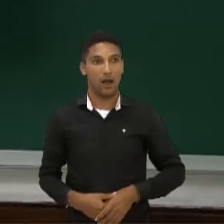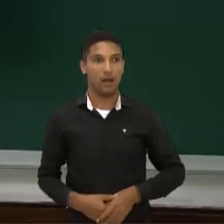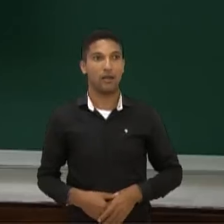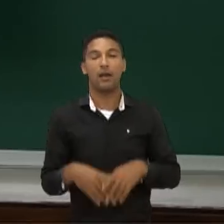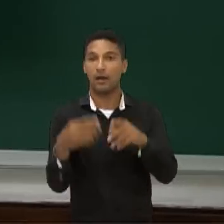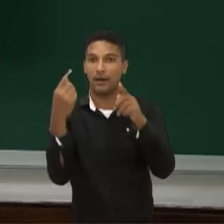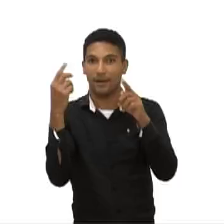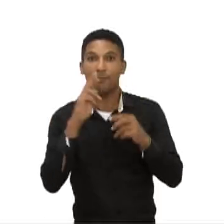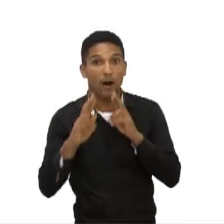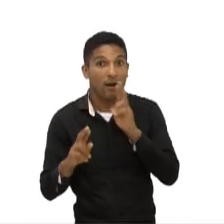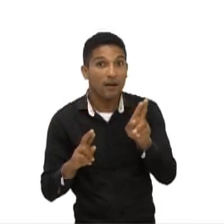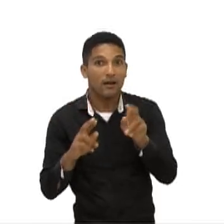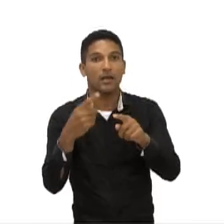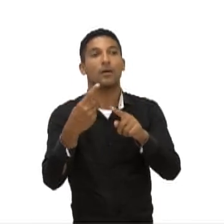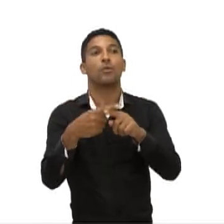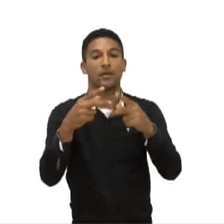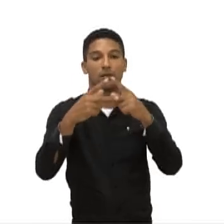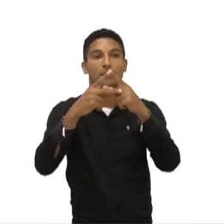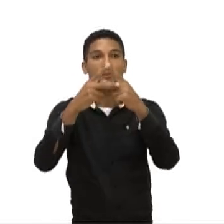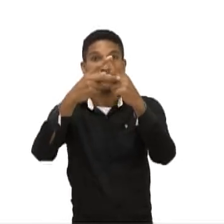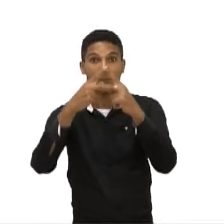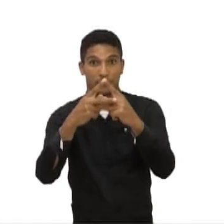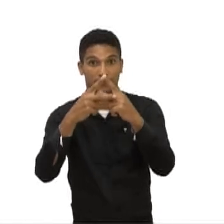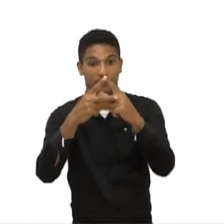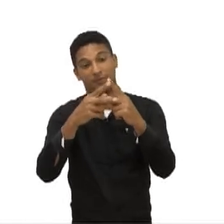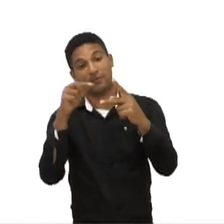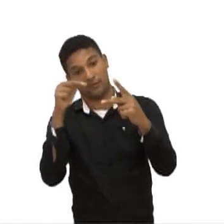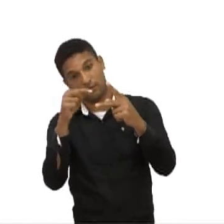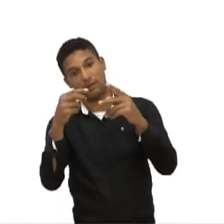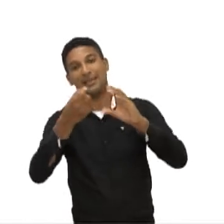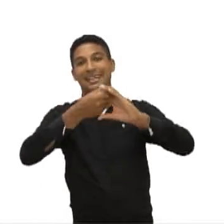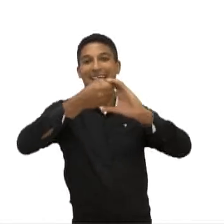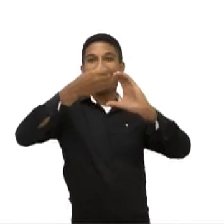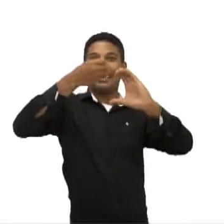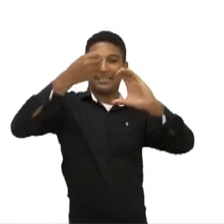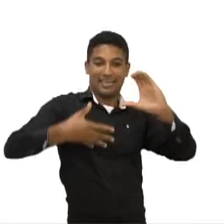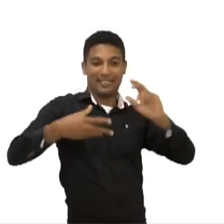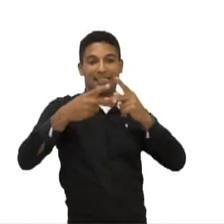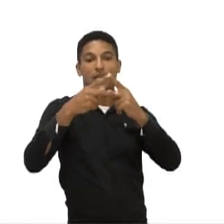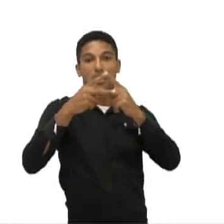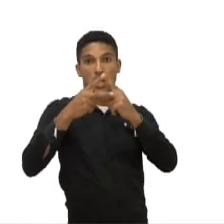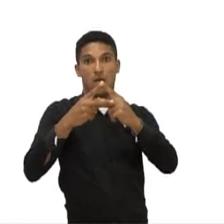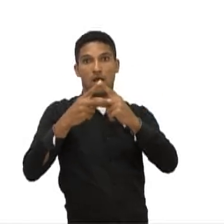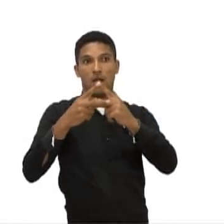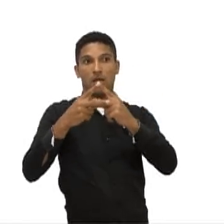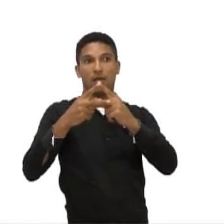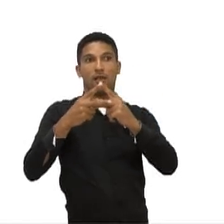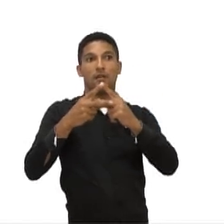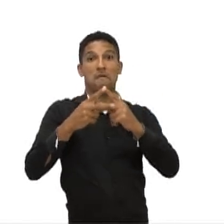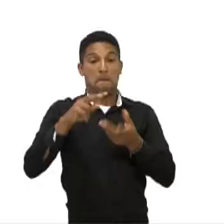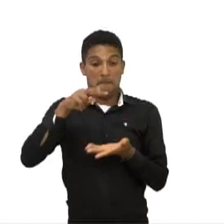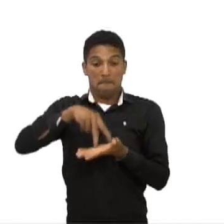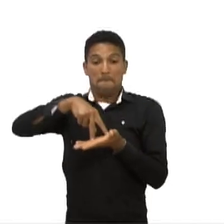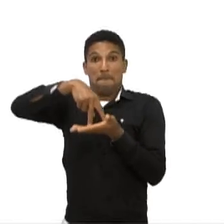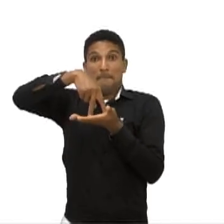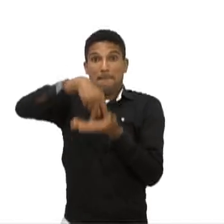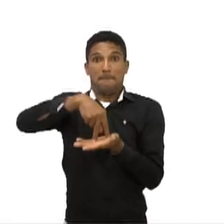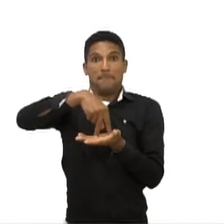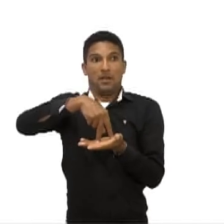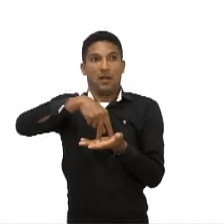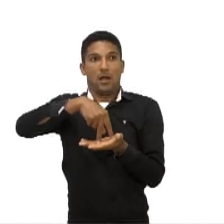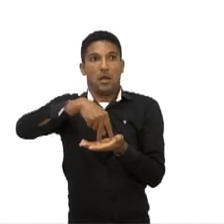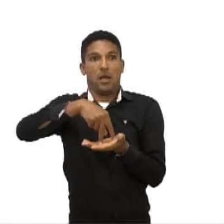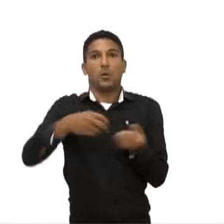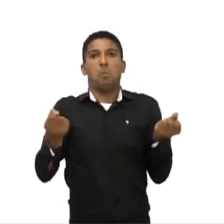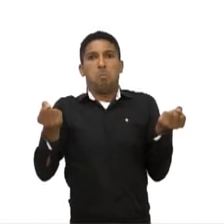ó. Porque ele é categorizado ali por sua rigidez, tá bom? Então, ele é firme, tá bom?